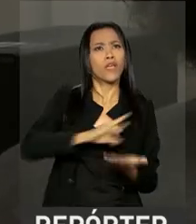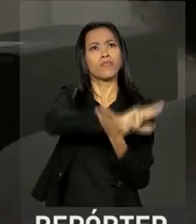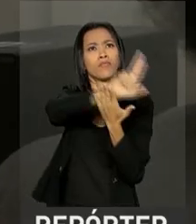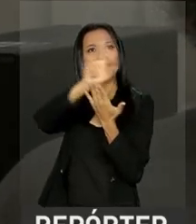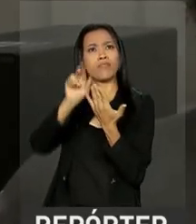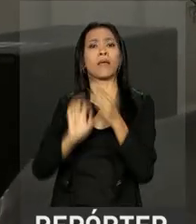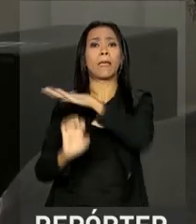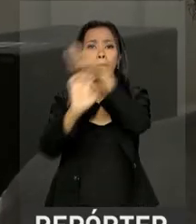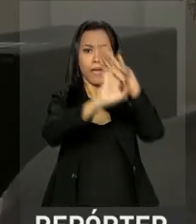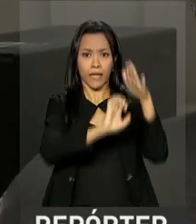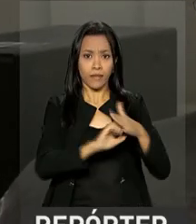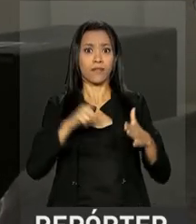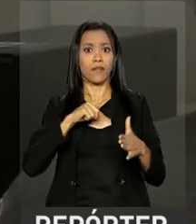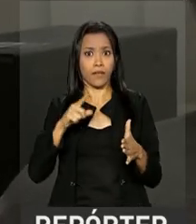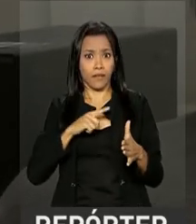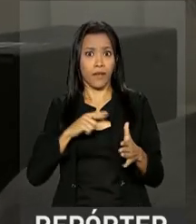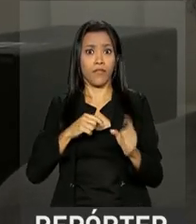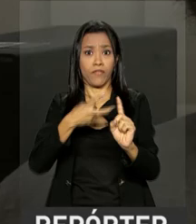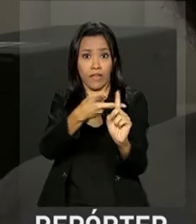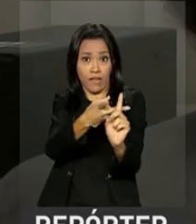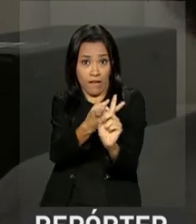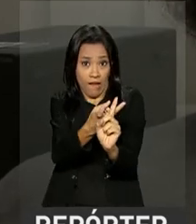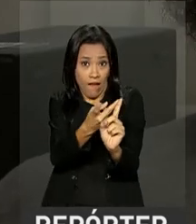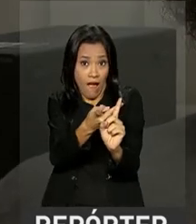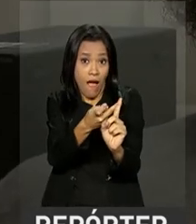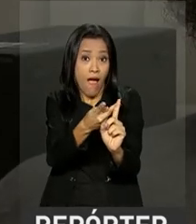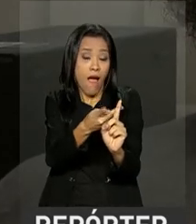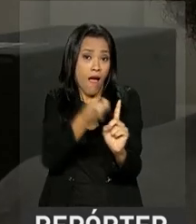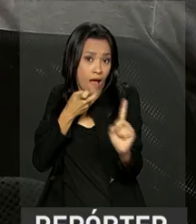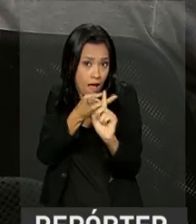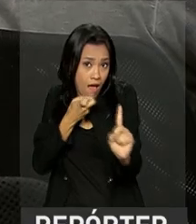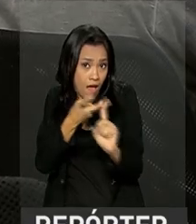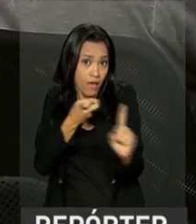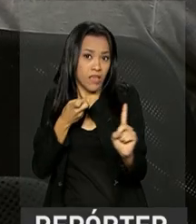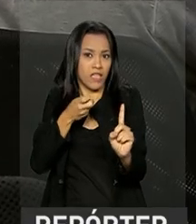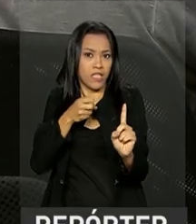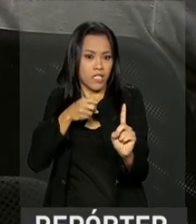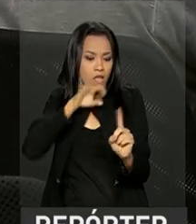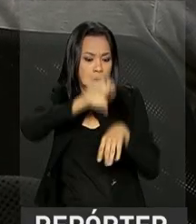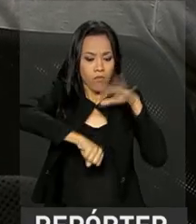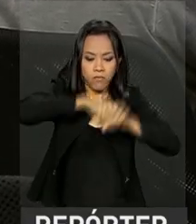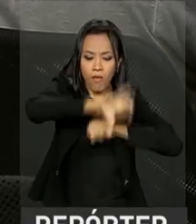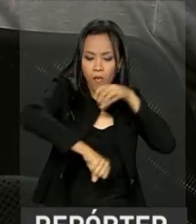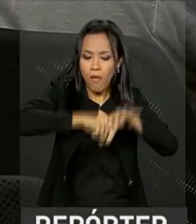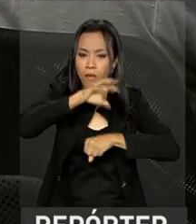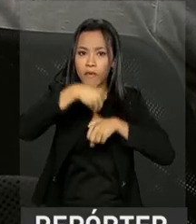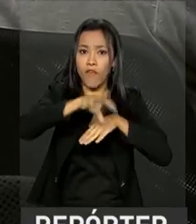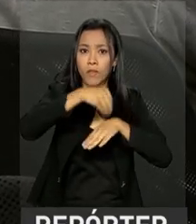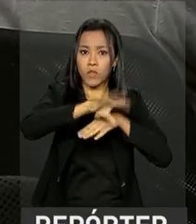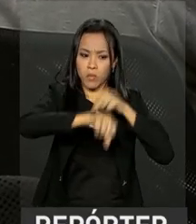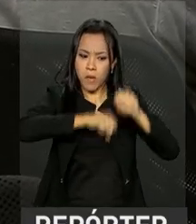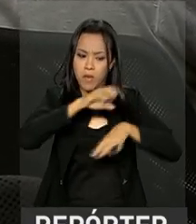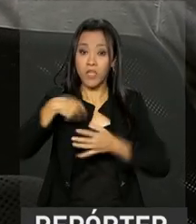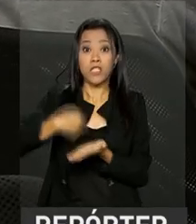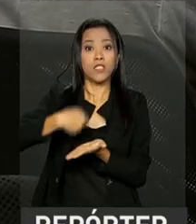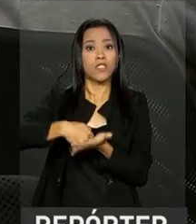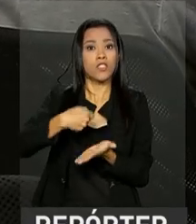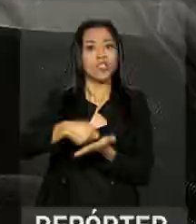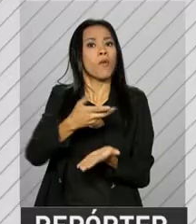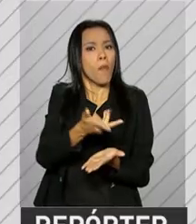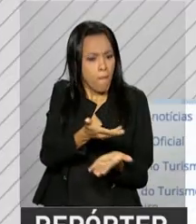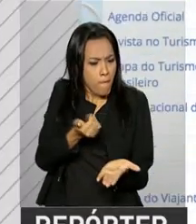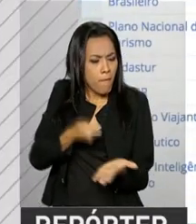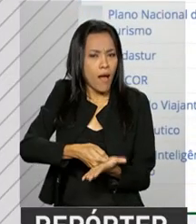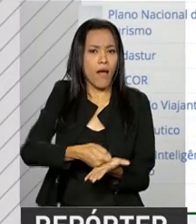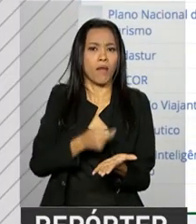vítimas de hackers que introduziram programas espiões que seqüestraram dados e exigiam pagamento para a liberação